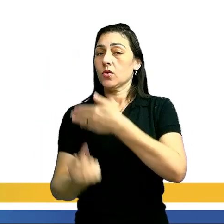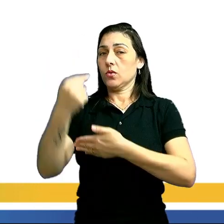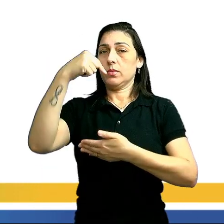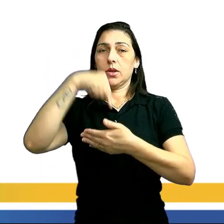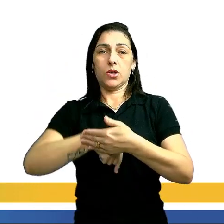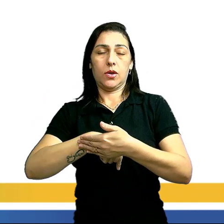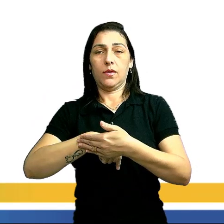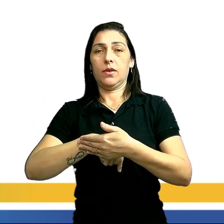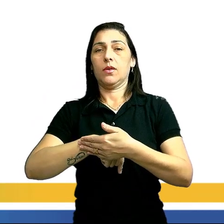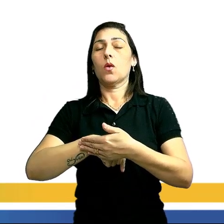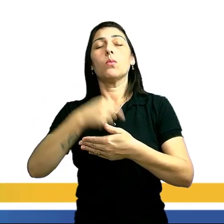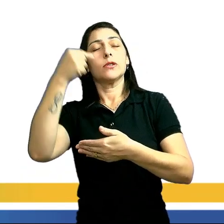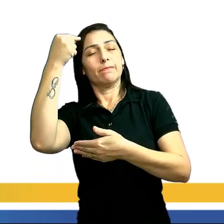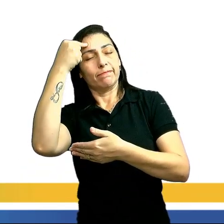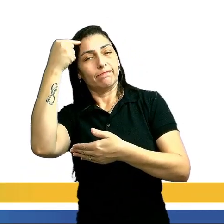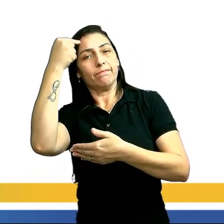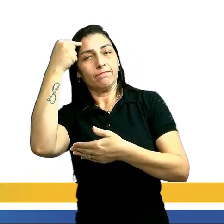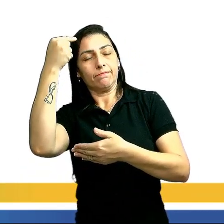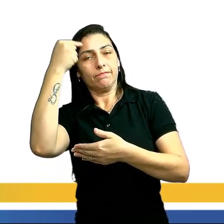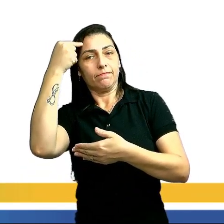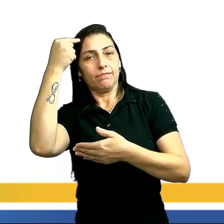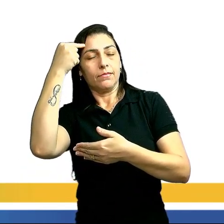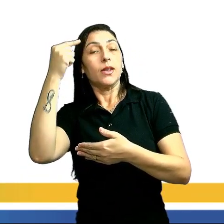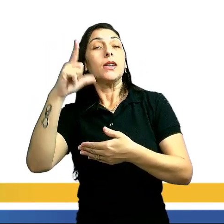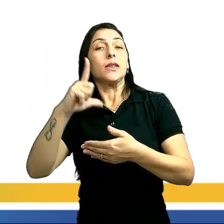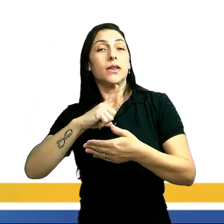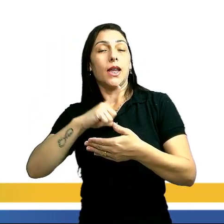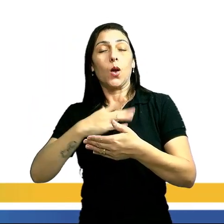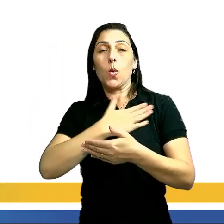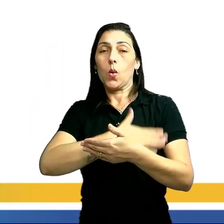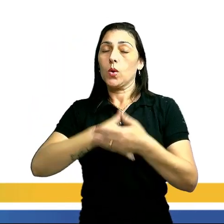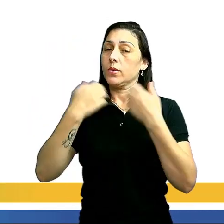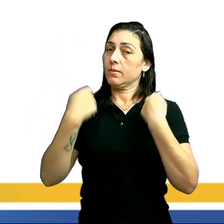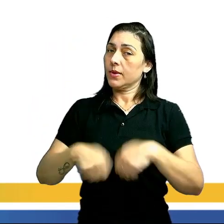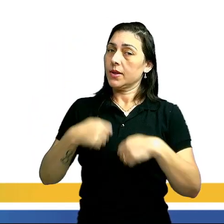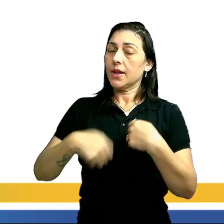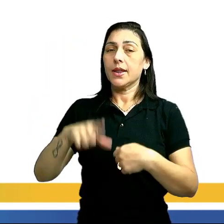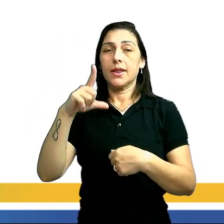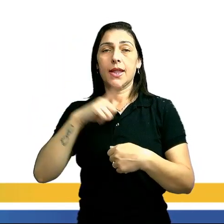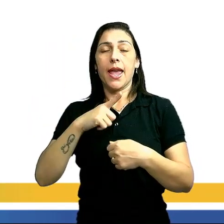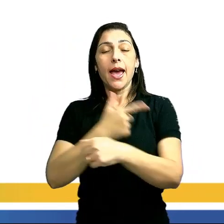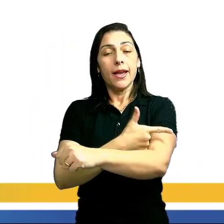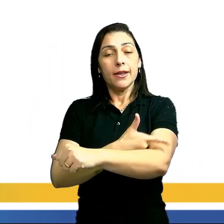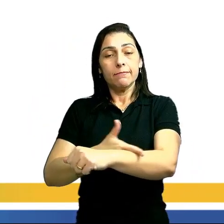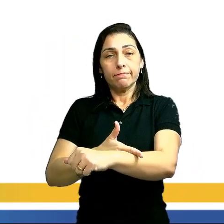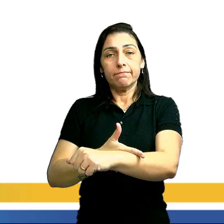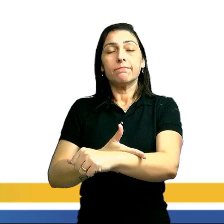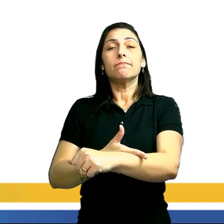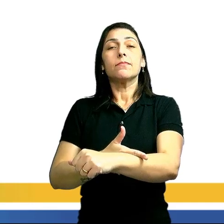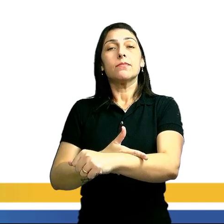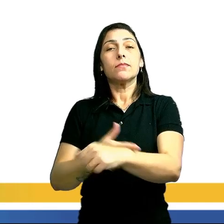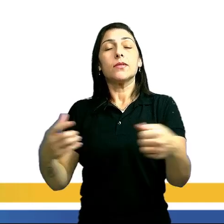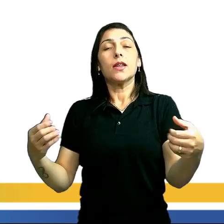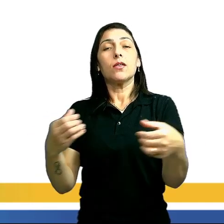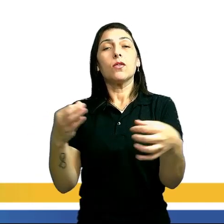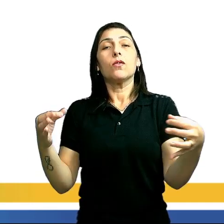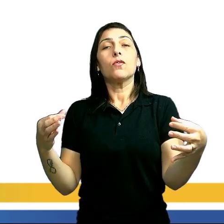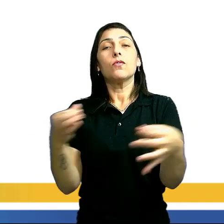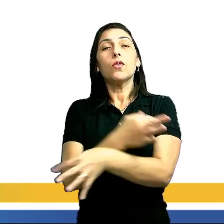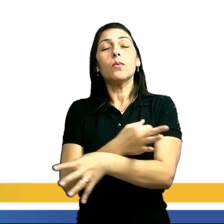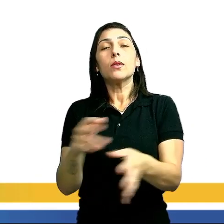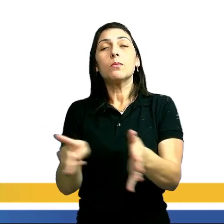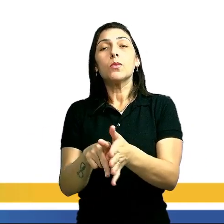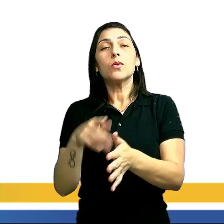subjetivo como se imaginava. Para haver gosto, é necessário que haja educação e a formação desse